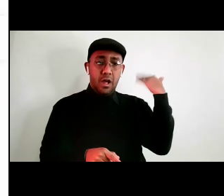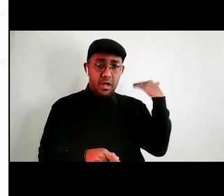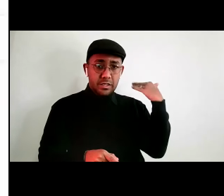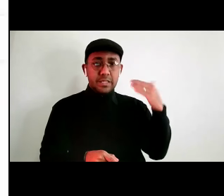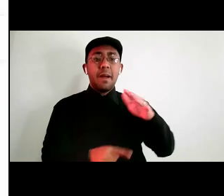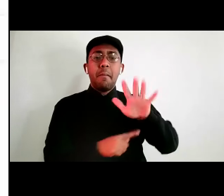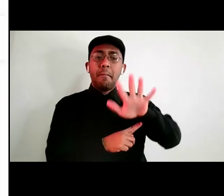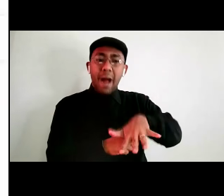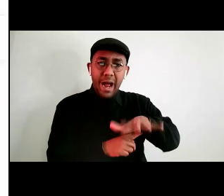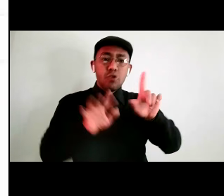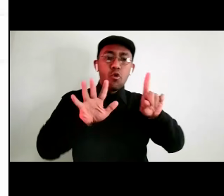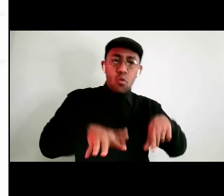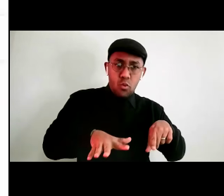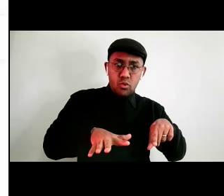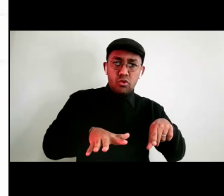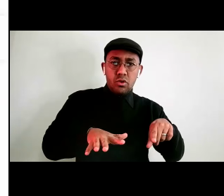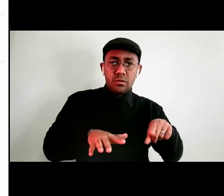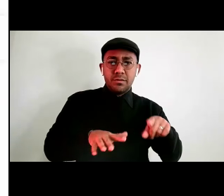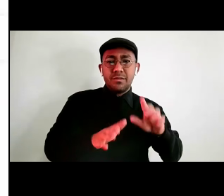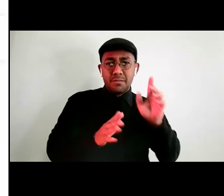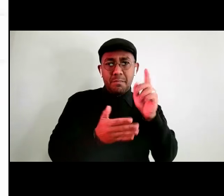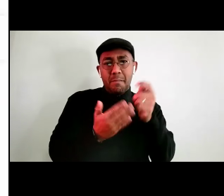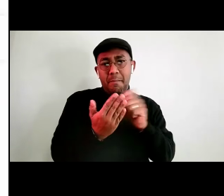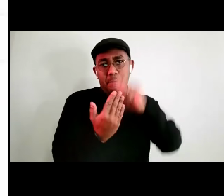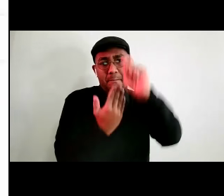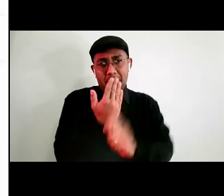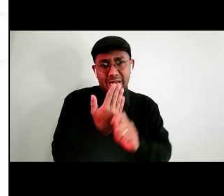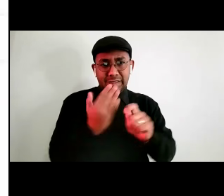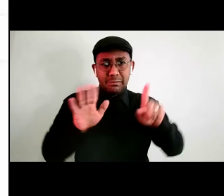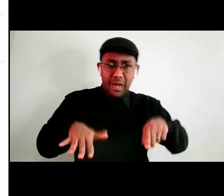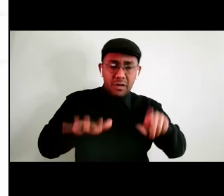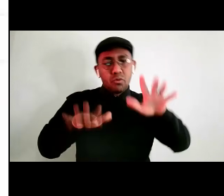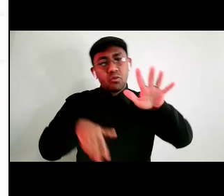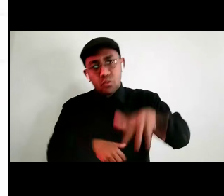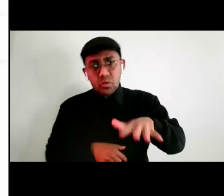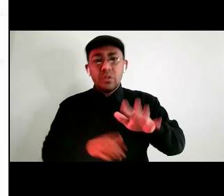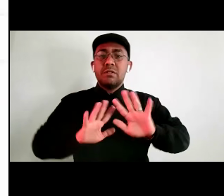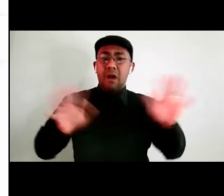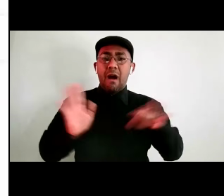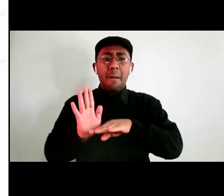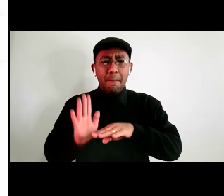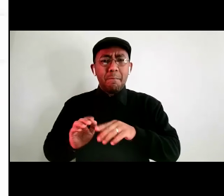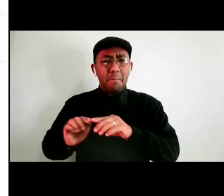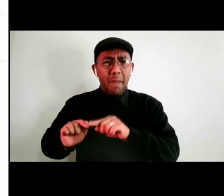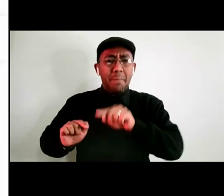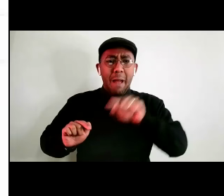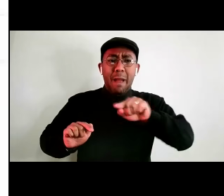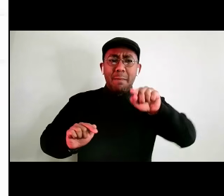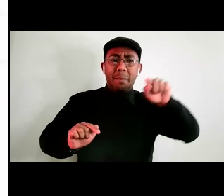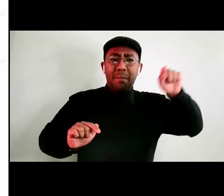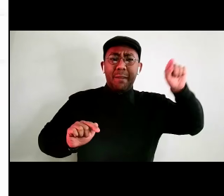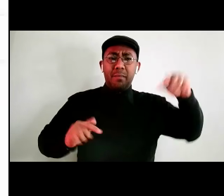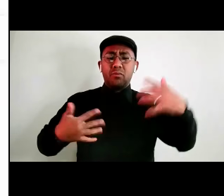maio até 30 de junho, tanto a nível global como na região das Américas.